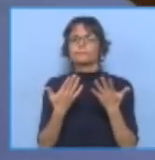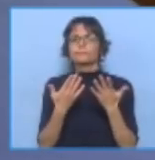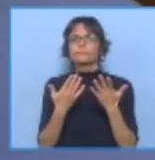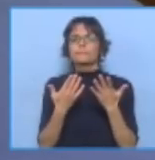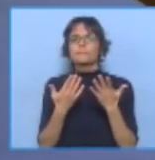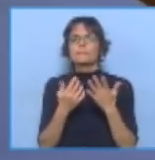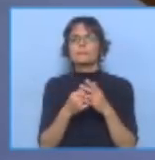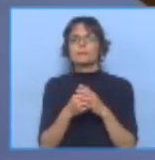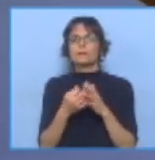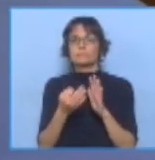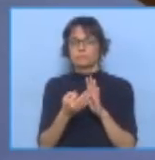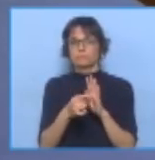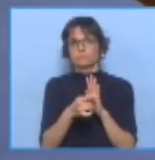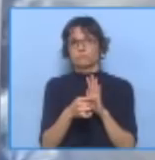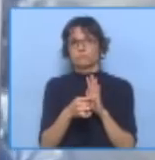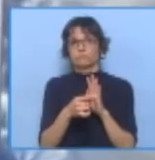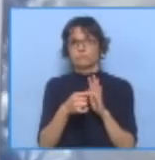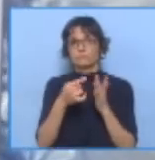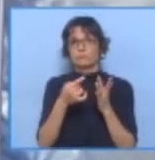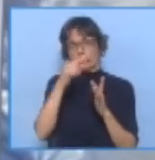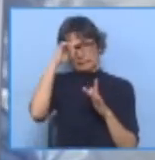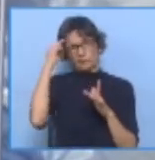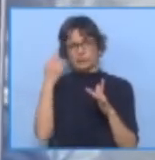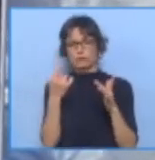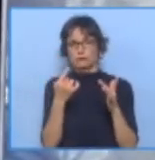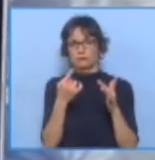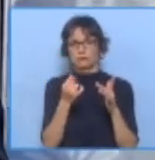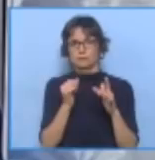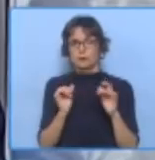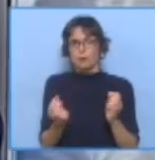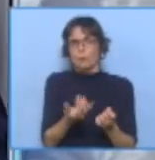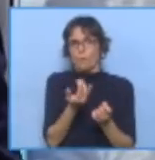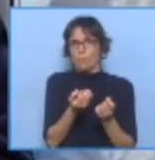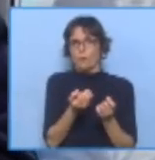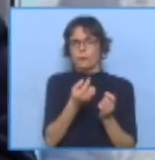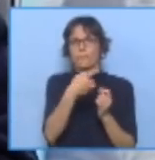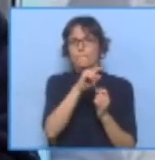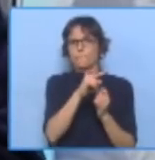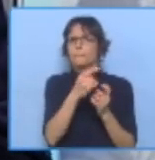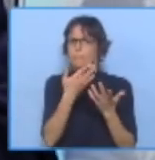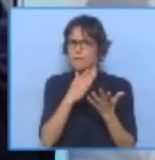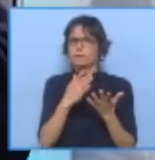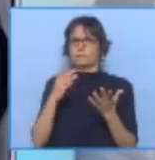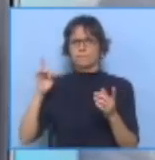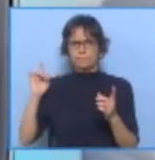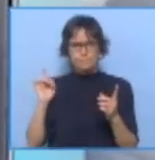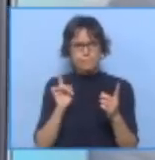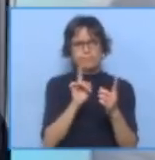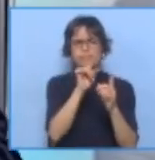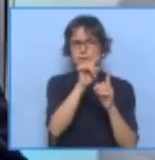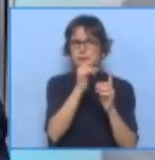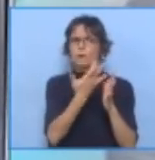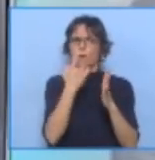idólatras. Era muito difícil. E daí que este gesto foi um gesto que vale mais pelo